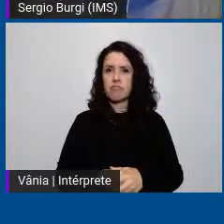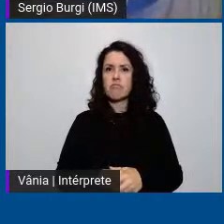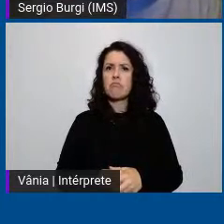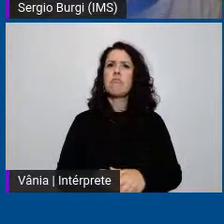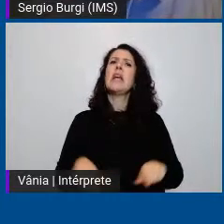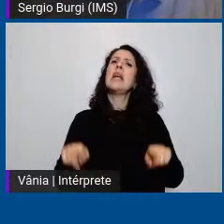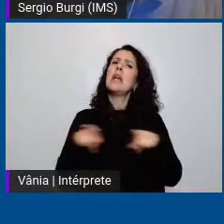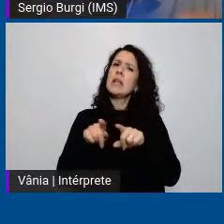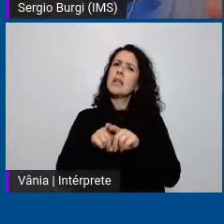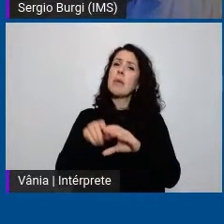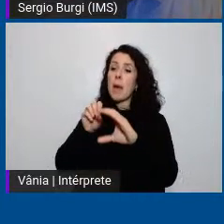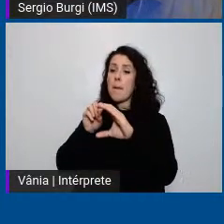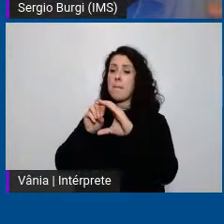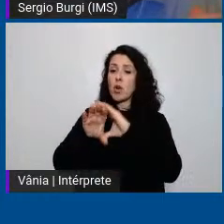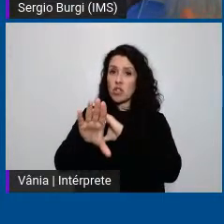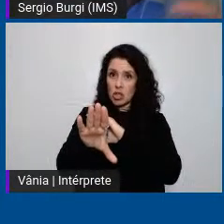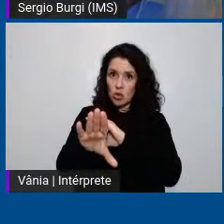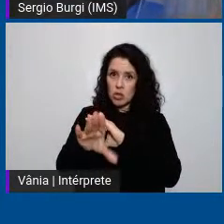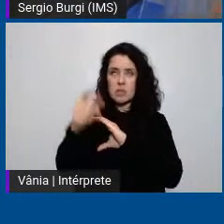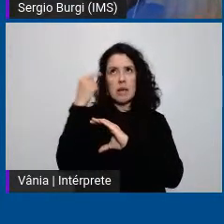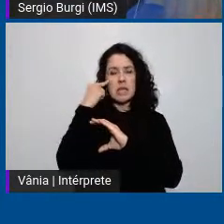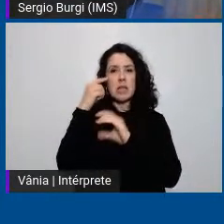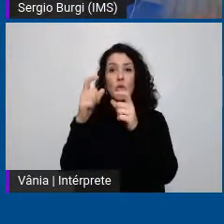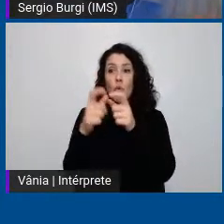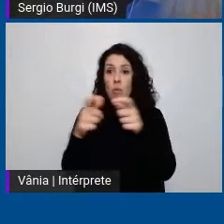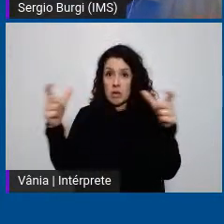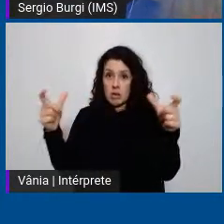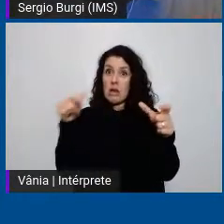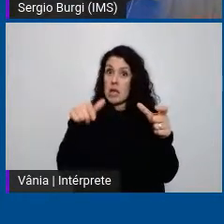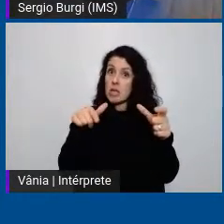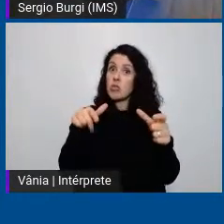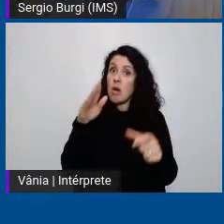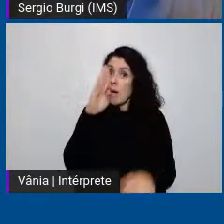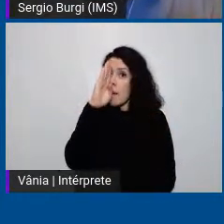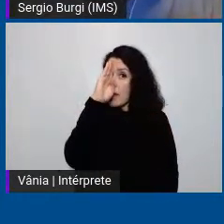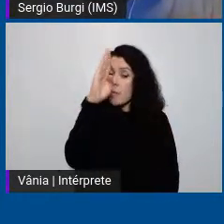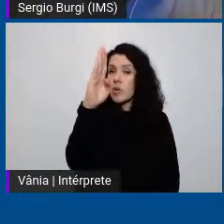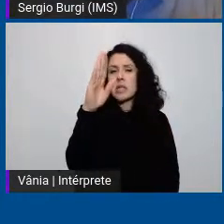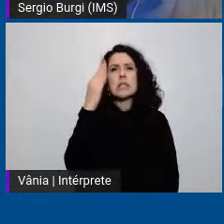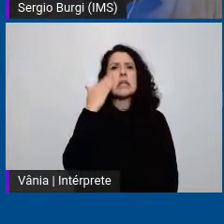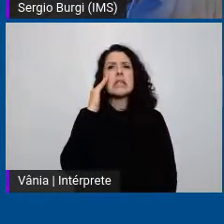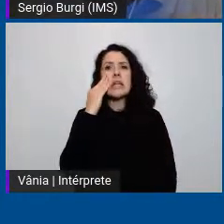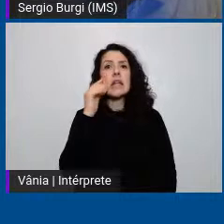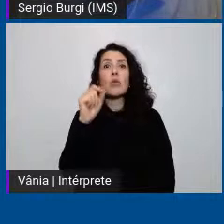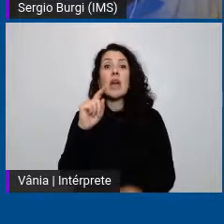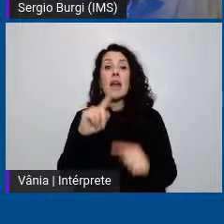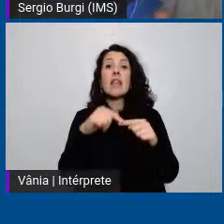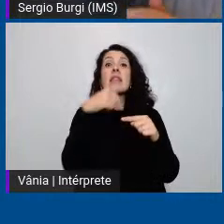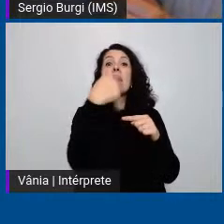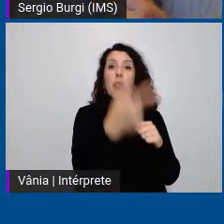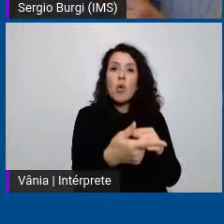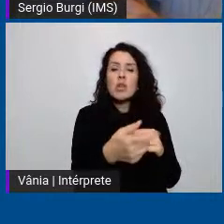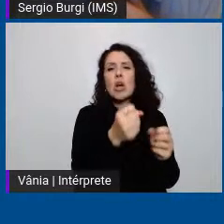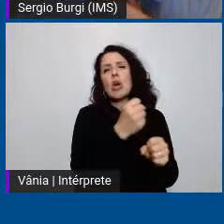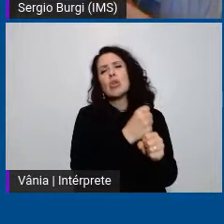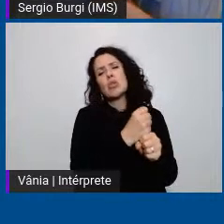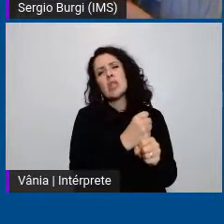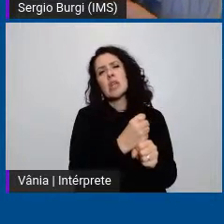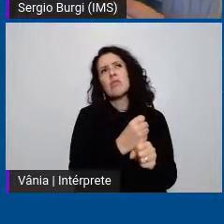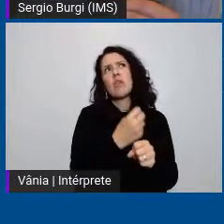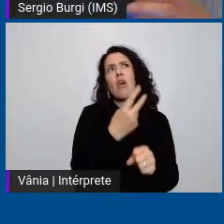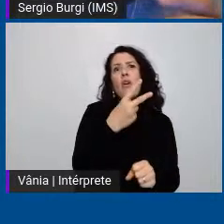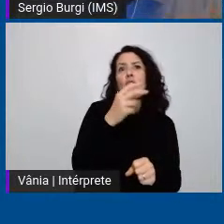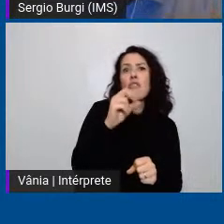para ampliação propriamente, que é um aspecto fundamental para a gente compreender o que veio acontecer depois nos anos 20 e 30 com